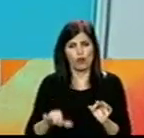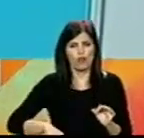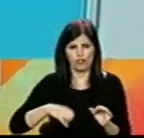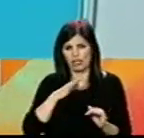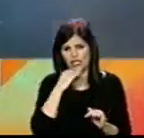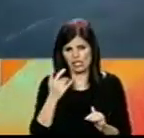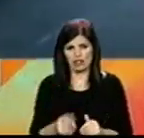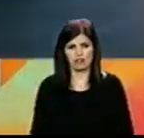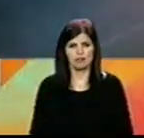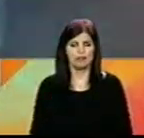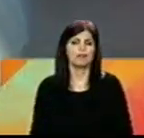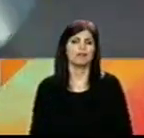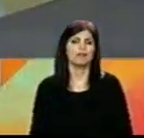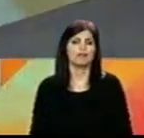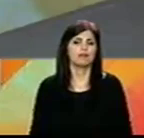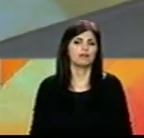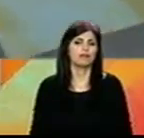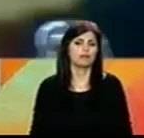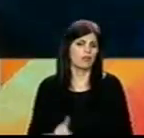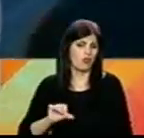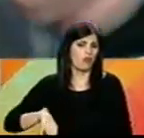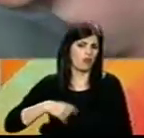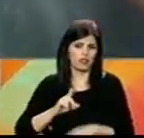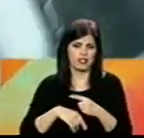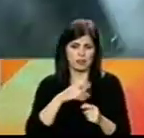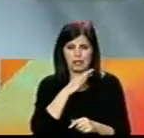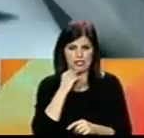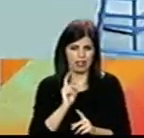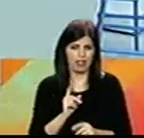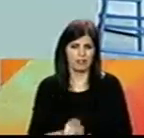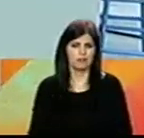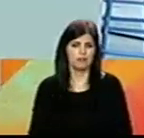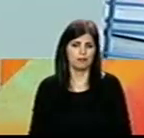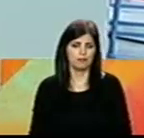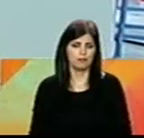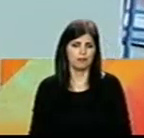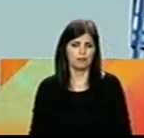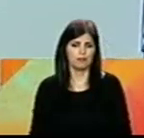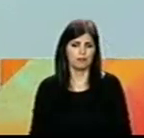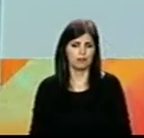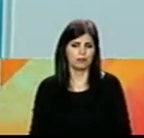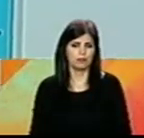engraçado. Porque para mim o verde fica sempre engraçado. Fica sempre bem. Cá está.